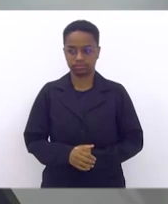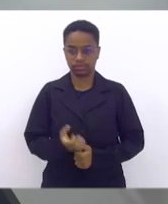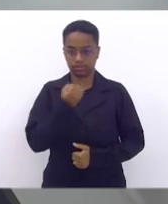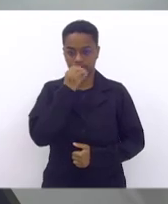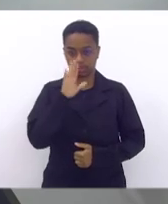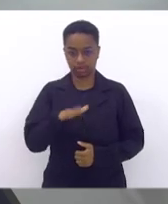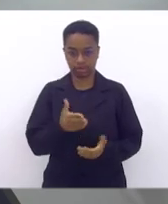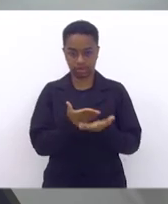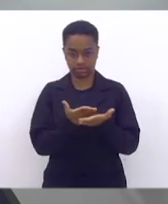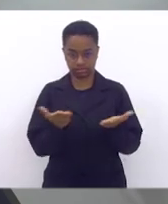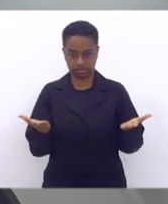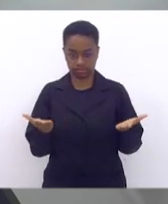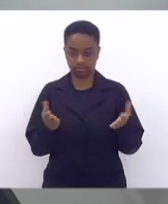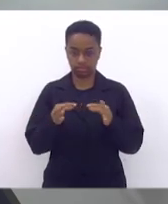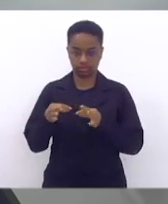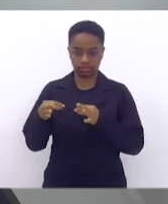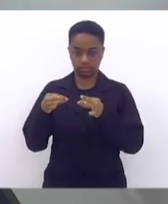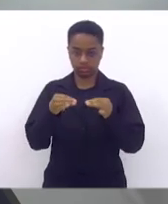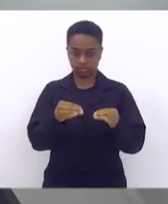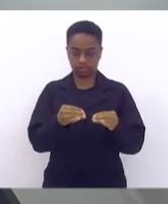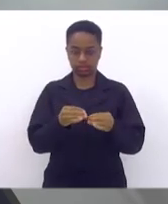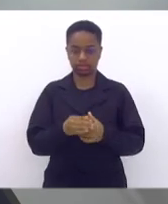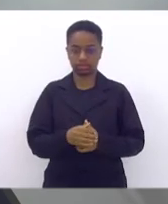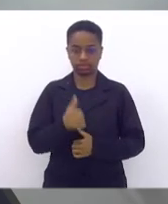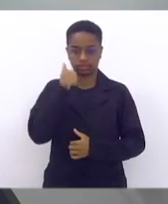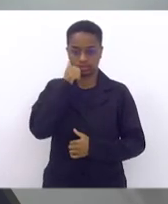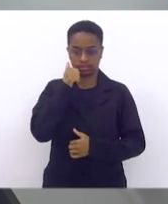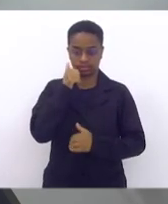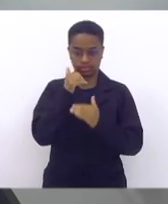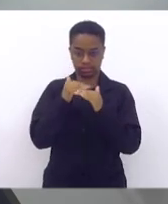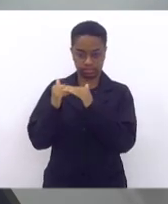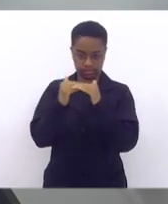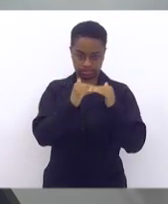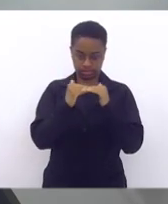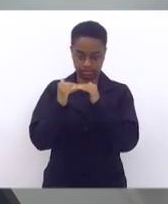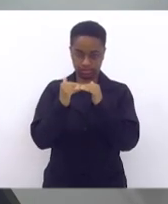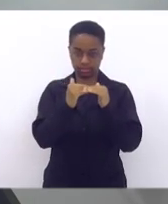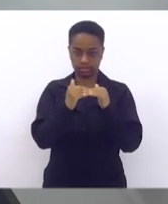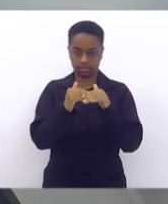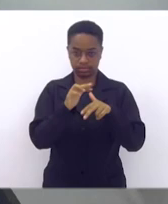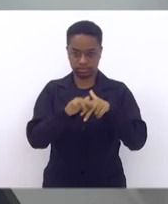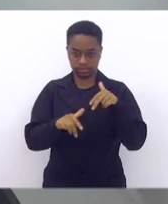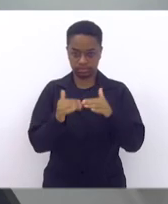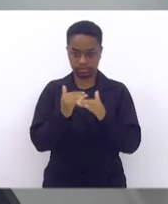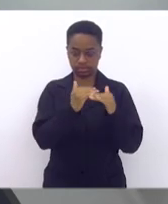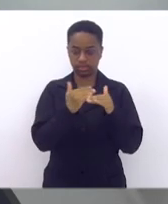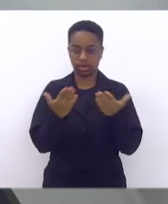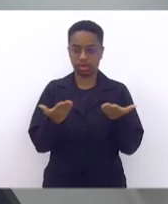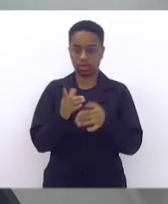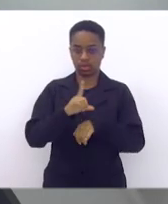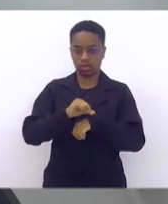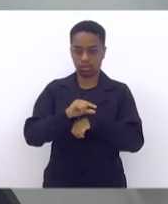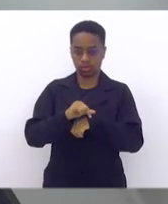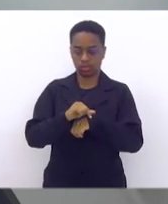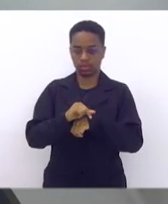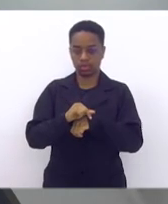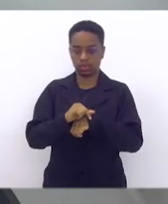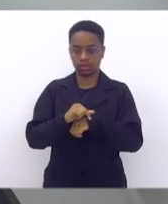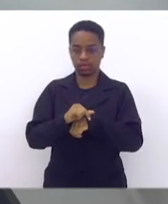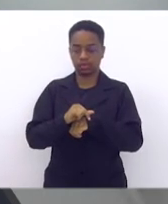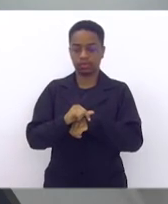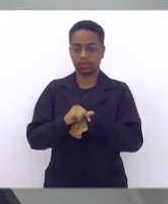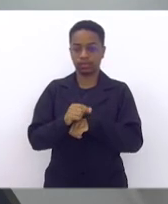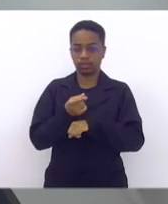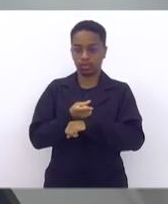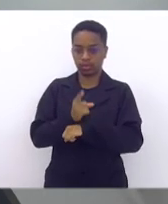Boa tarde a todos, a todas e a todes. Às 13 horas e